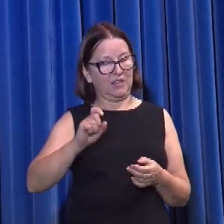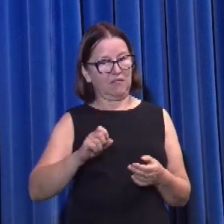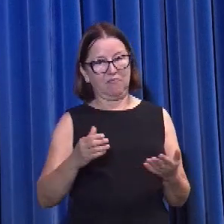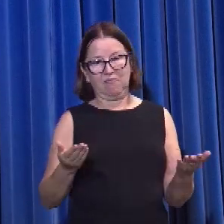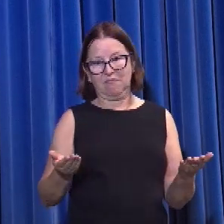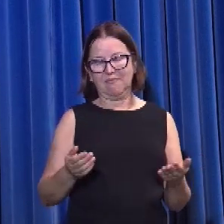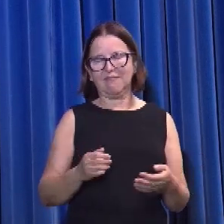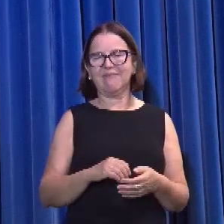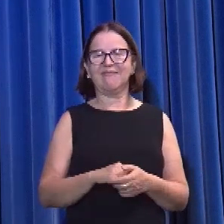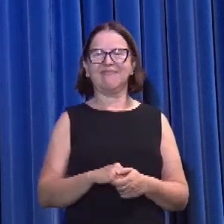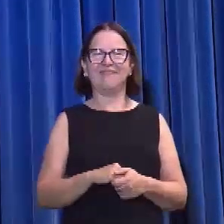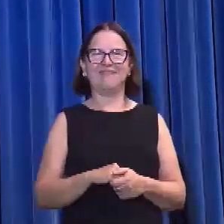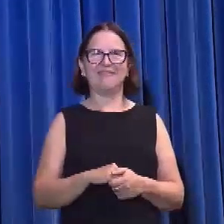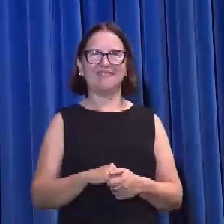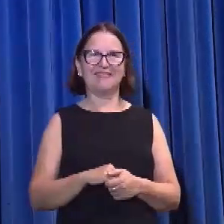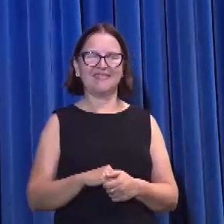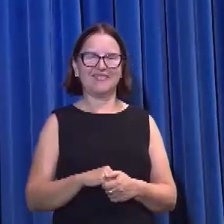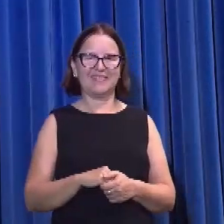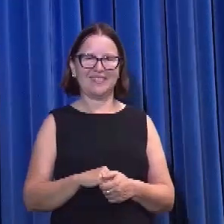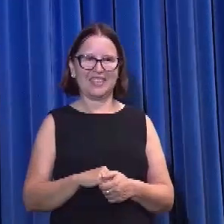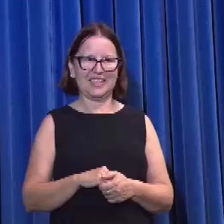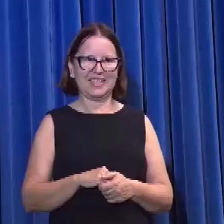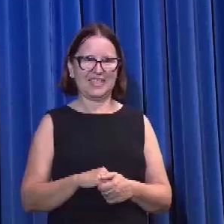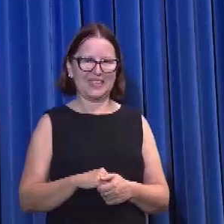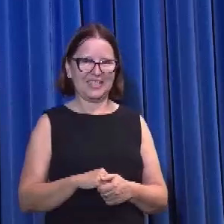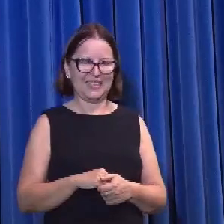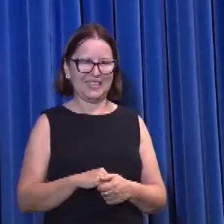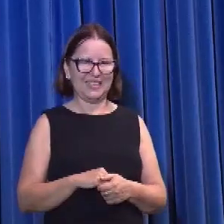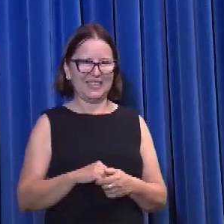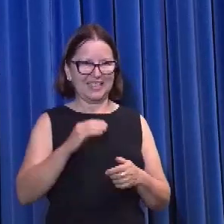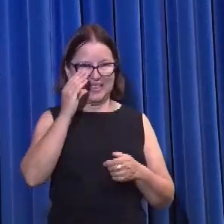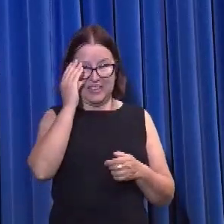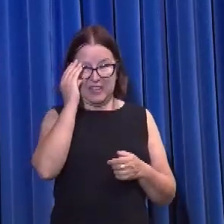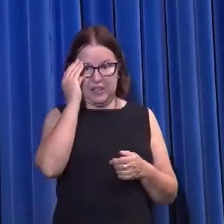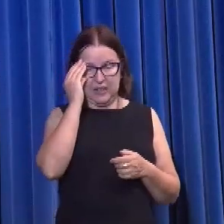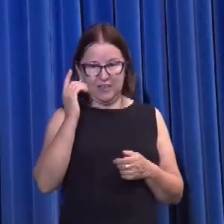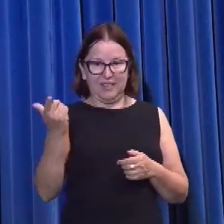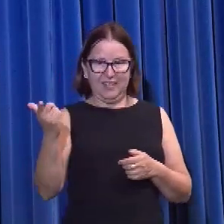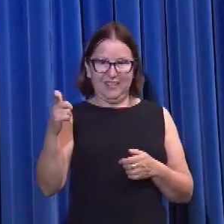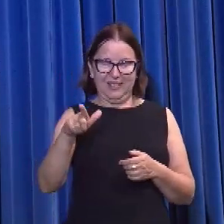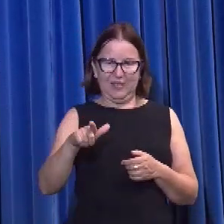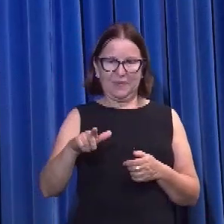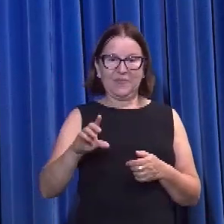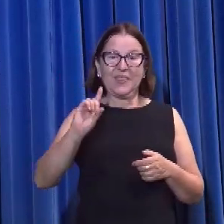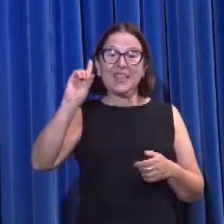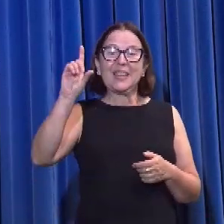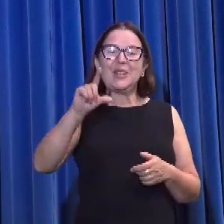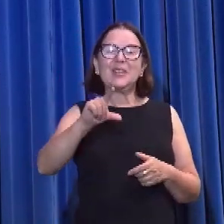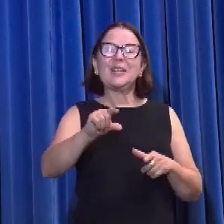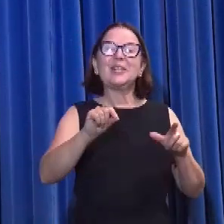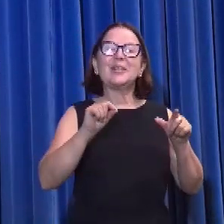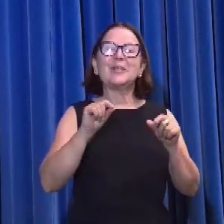eu vou voltar aqui, vamos voltar. Deus escolheu,